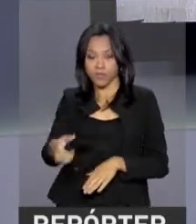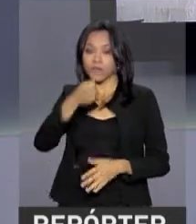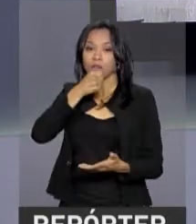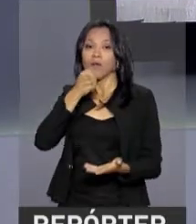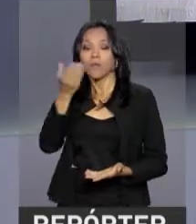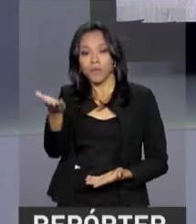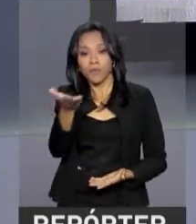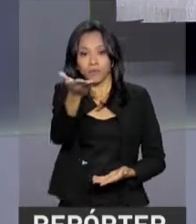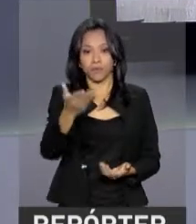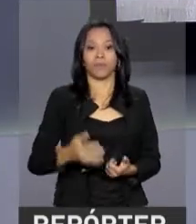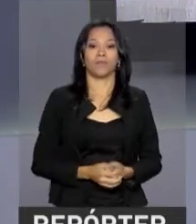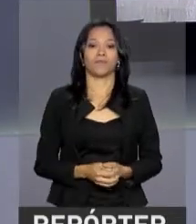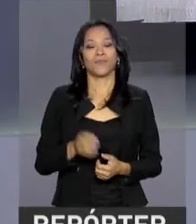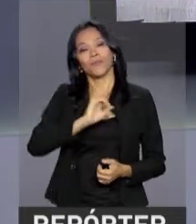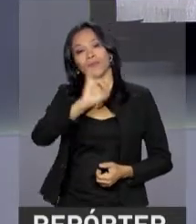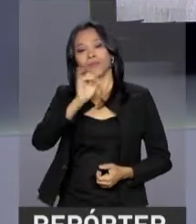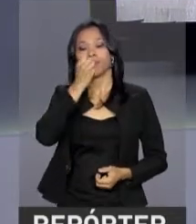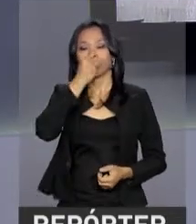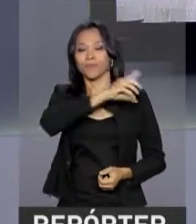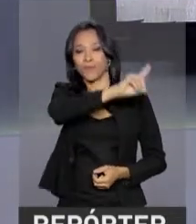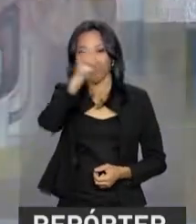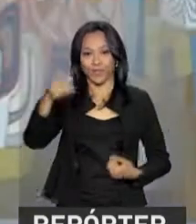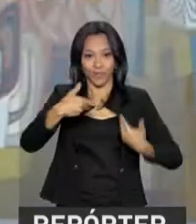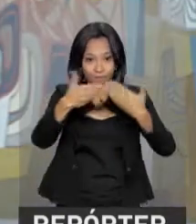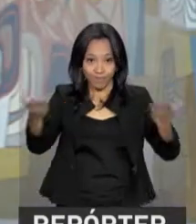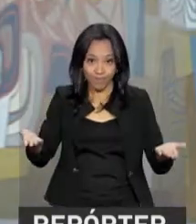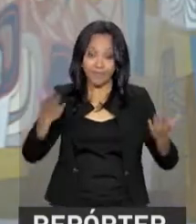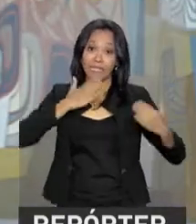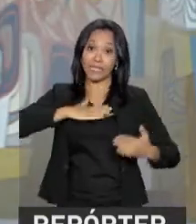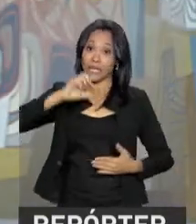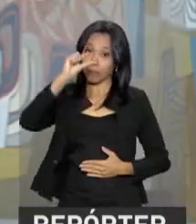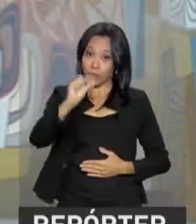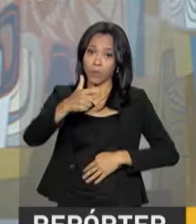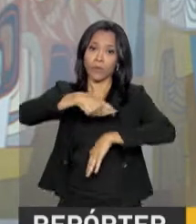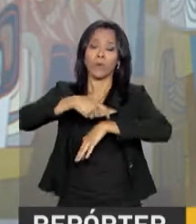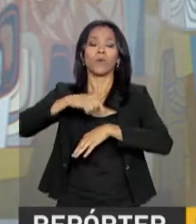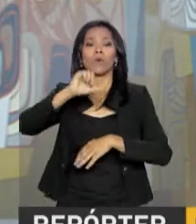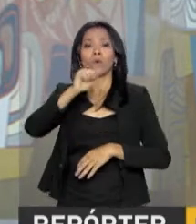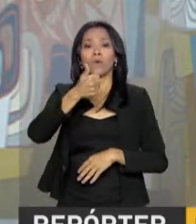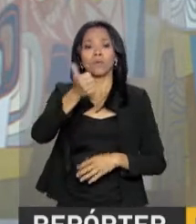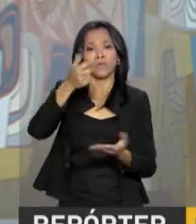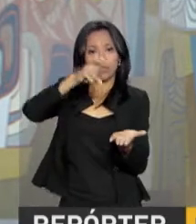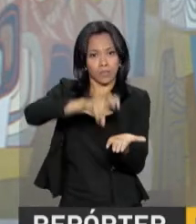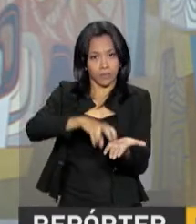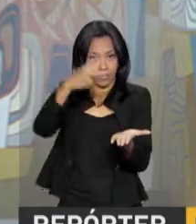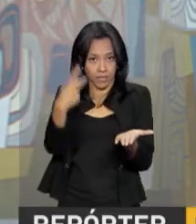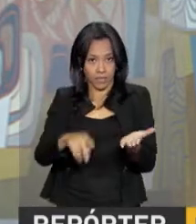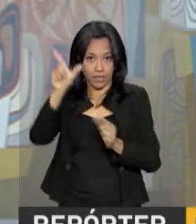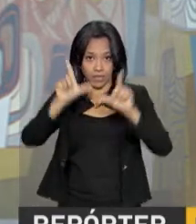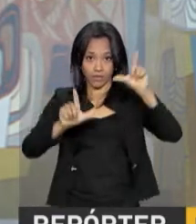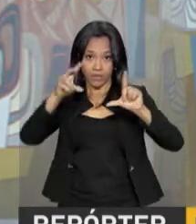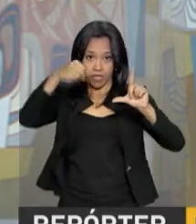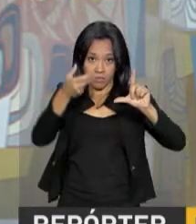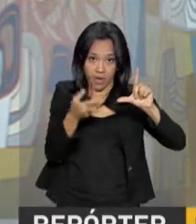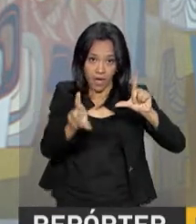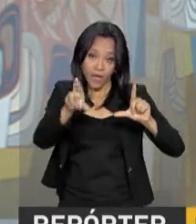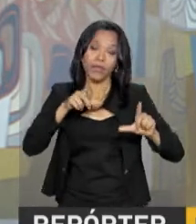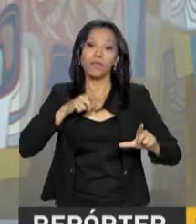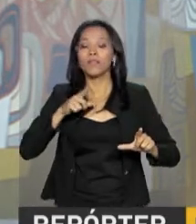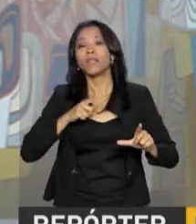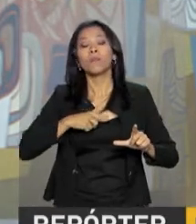você. Oi, Carla, bom dia a todos. Pois é, Carla, daqui a pouco, às 11 horas da manhã, a TV NBR transmite uma